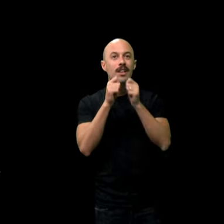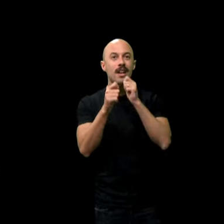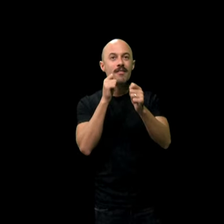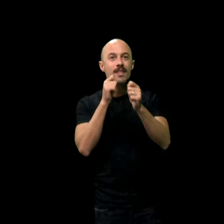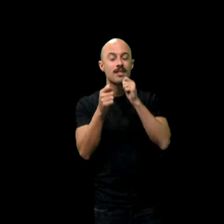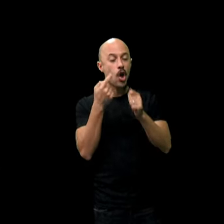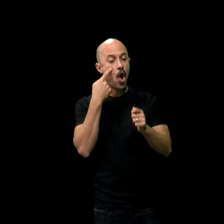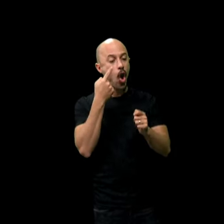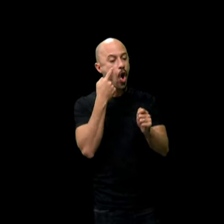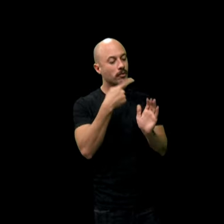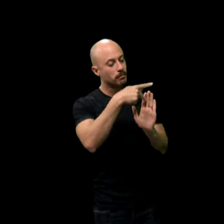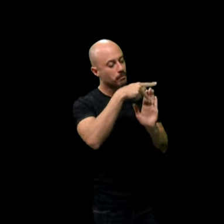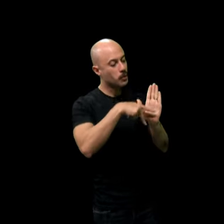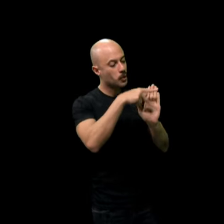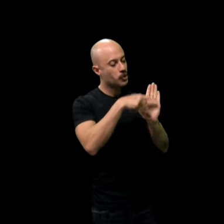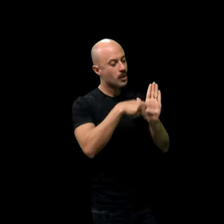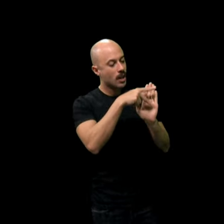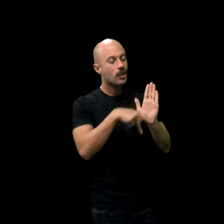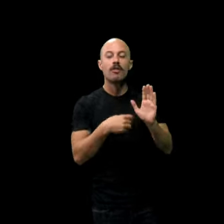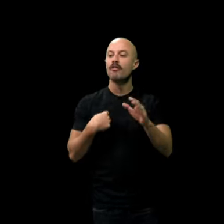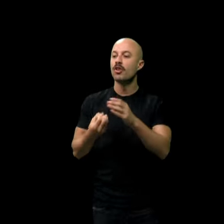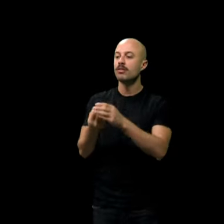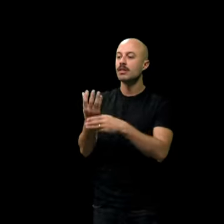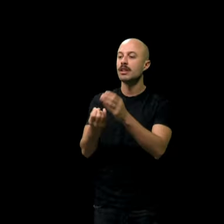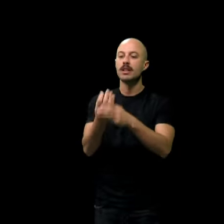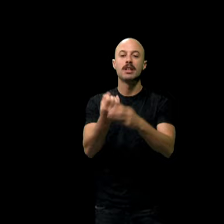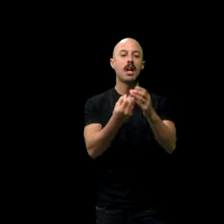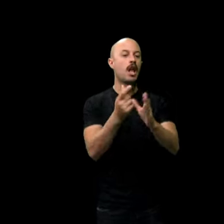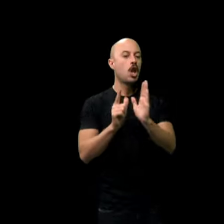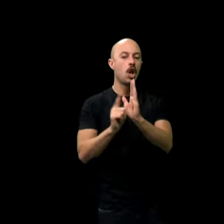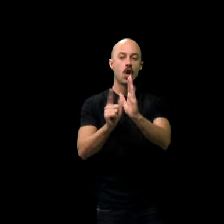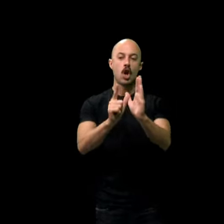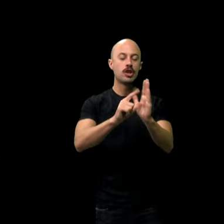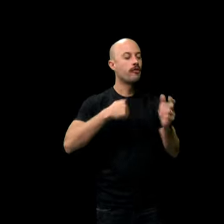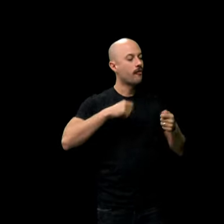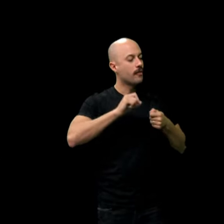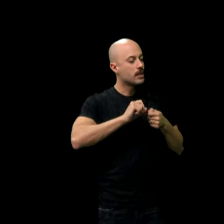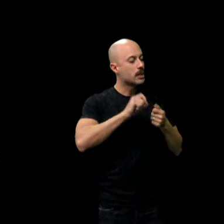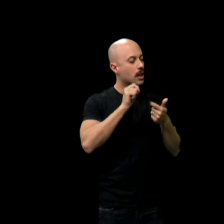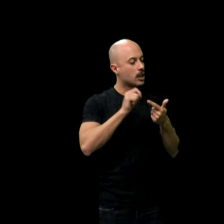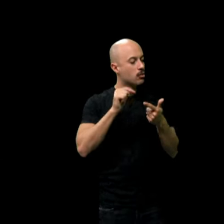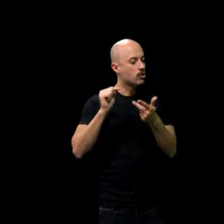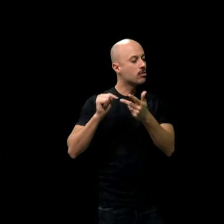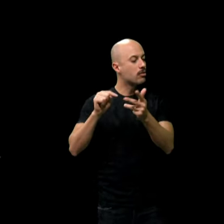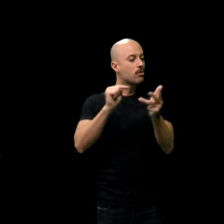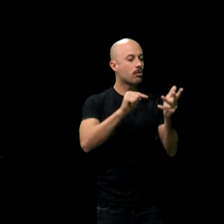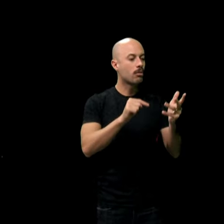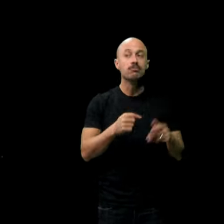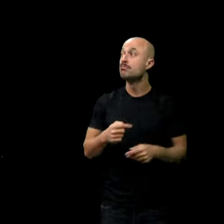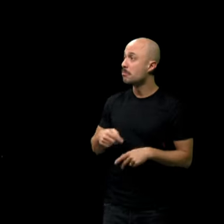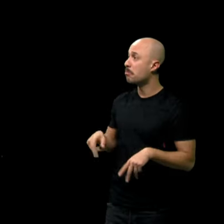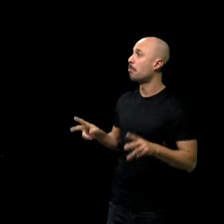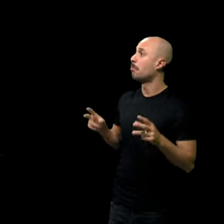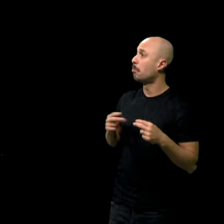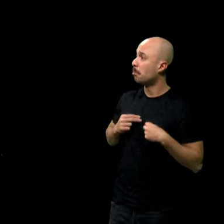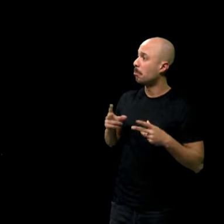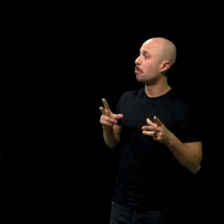olha, eu vou encher o país, vou fazer lojas assim, assim, assim, assim, assim, fazer isto. E eles me disseram, maravilha, maravilha, uau, uau, uau, uau,